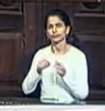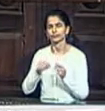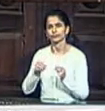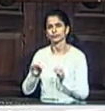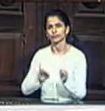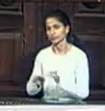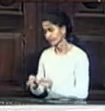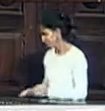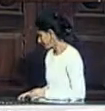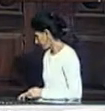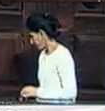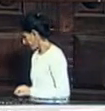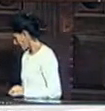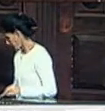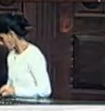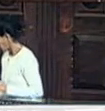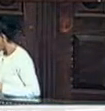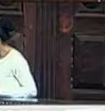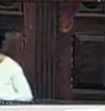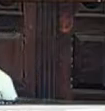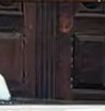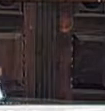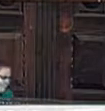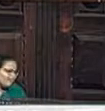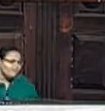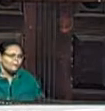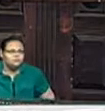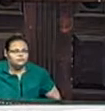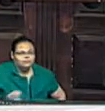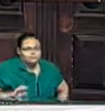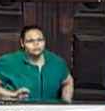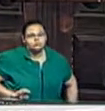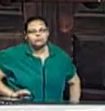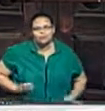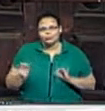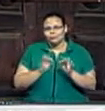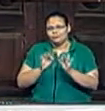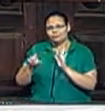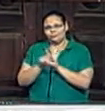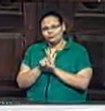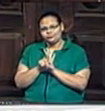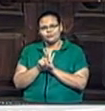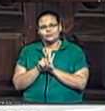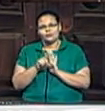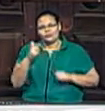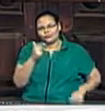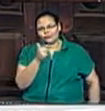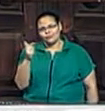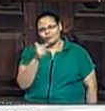lei encaminhados pelo Poder Executivo para essa casa. Projeto de lei